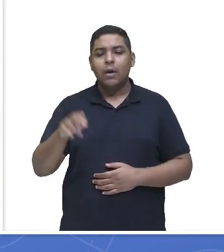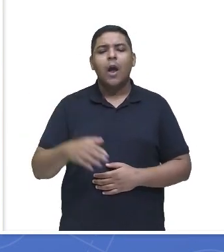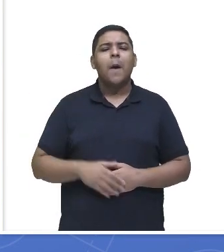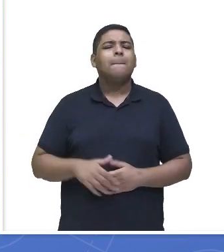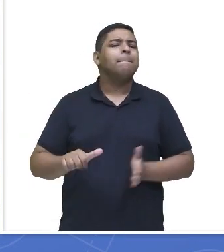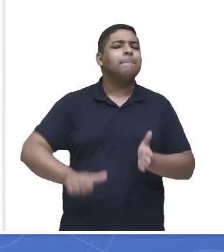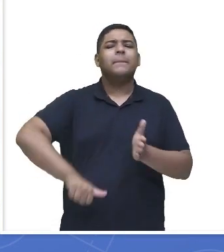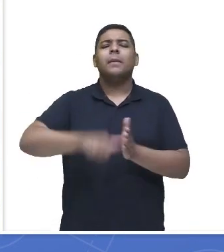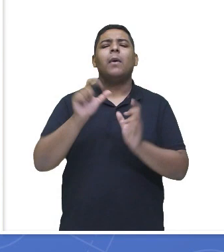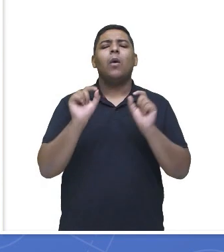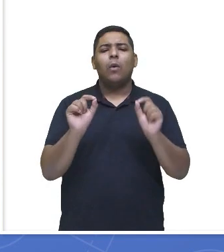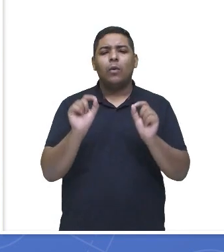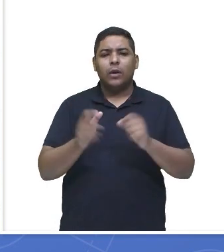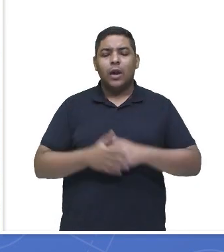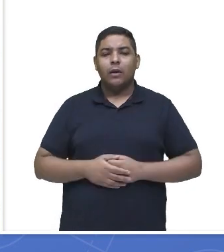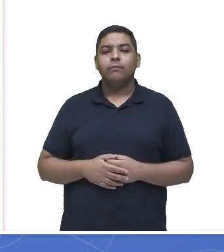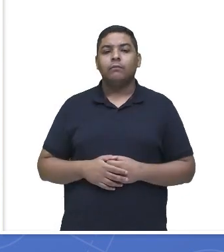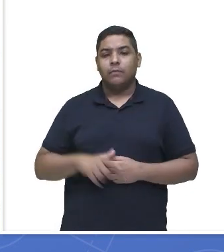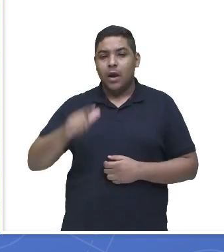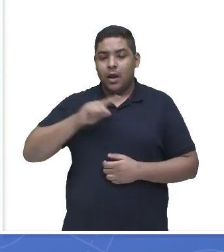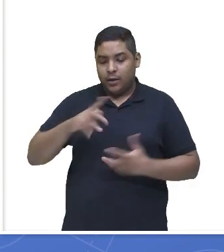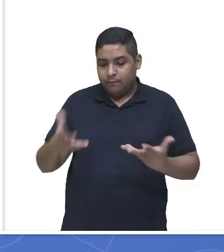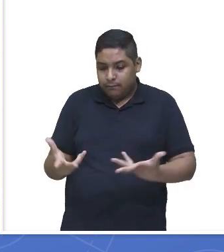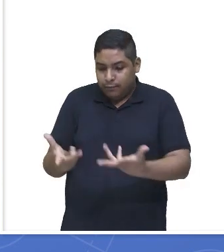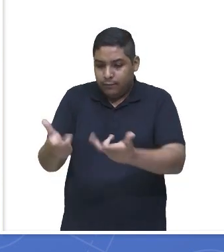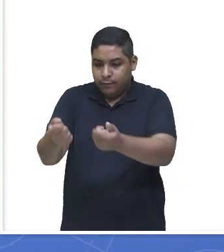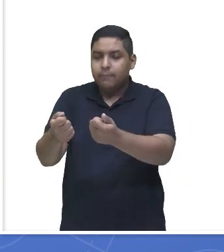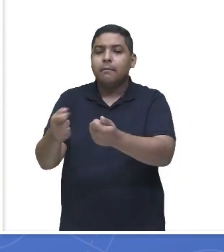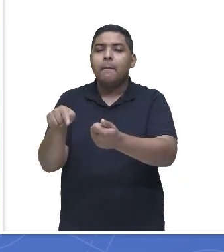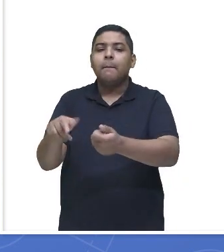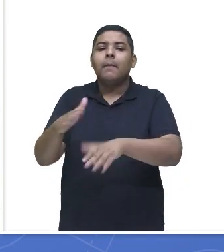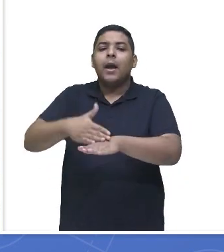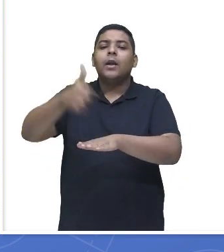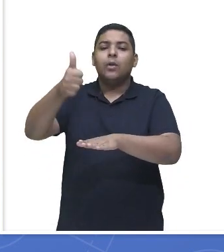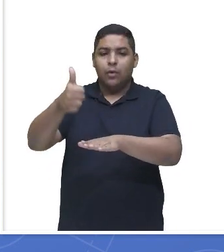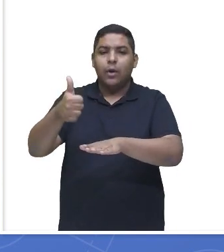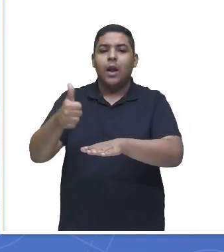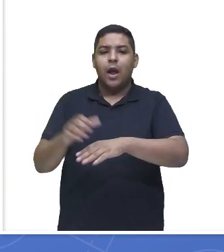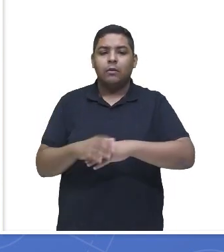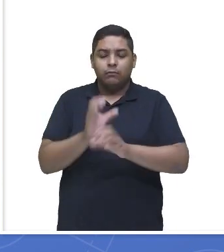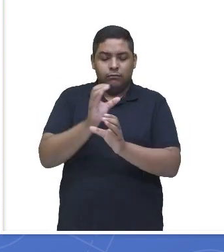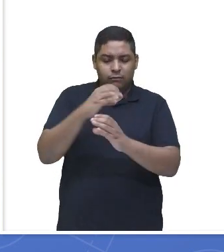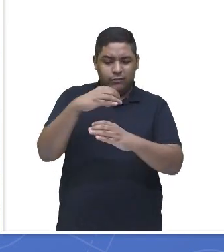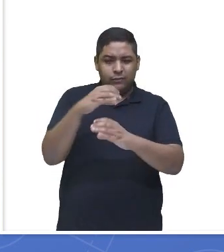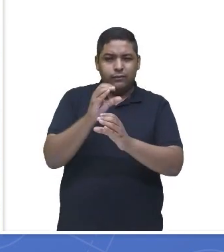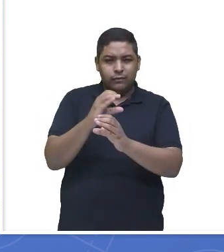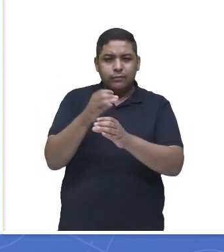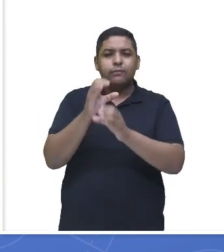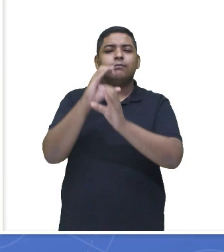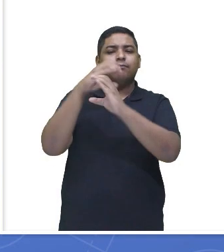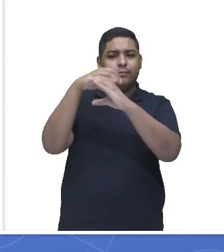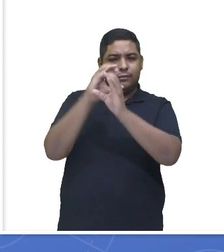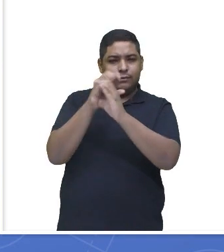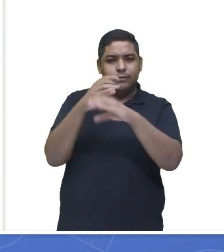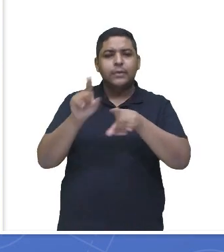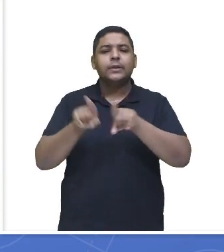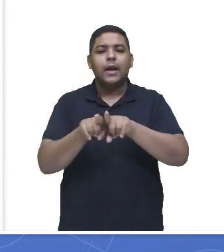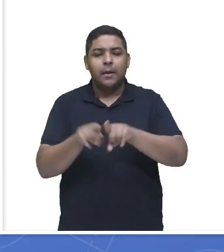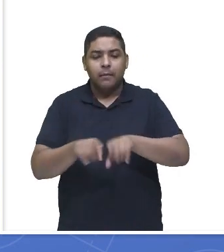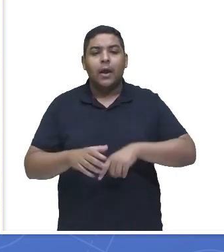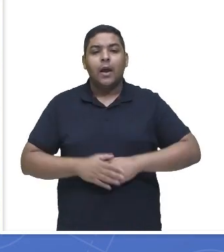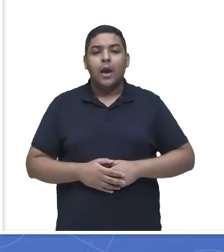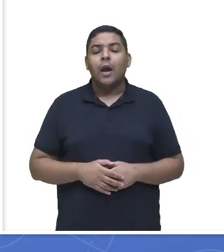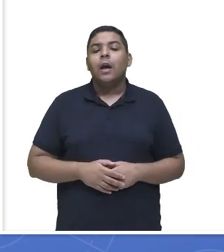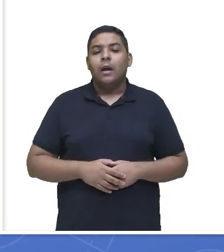primeiros a aperfeiçoar instrumentos técnicos, como por exemplo o telescópio, e com isso ele pôde observar